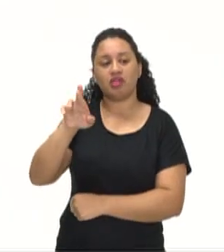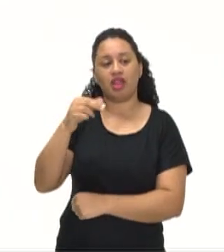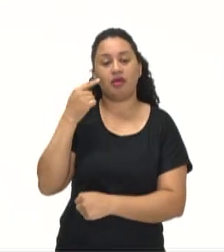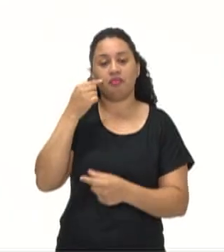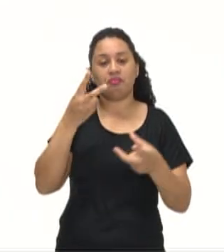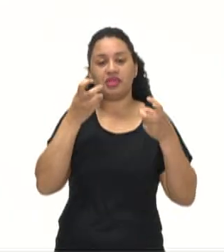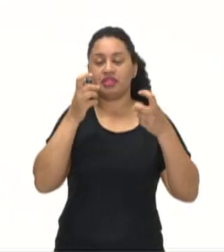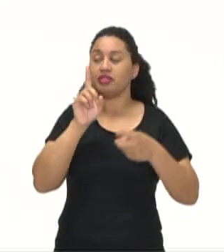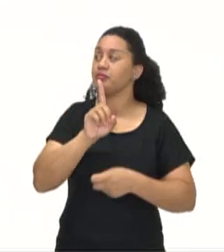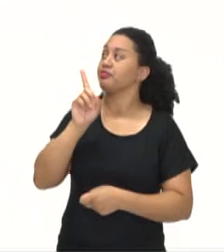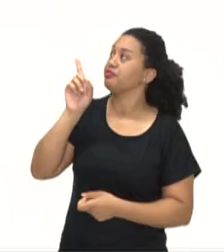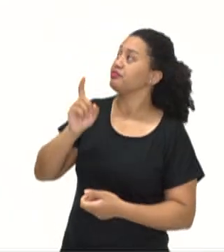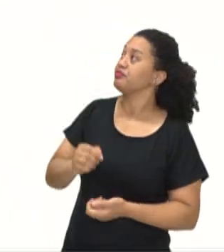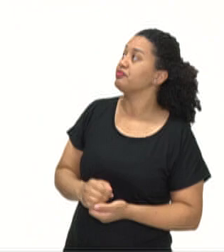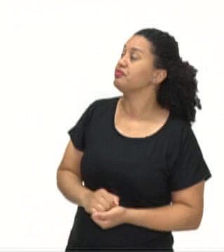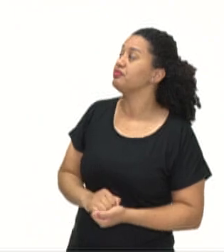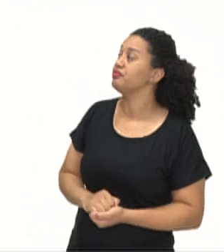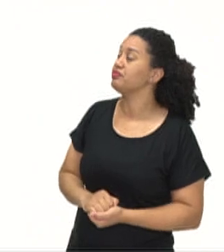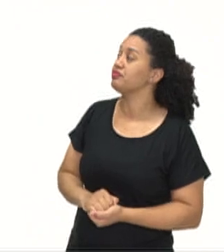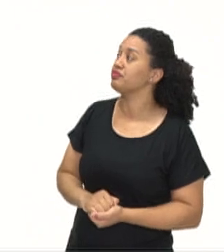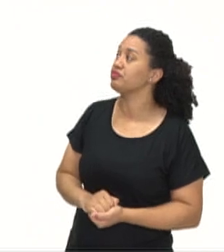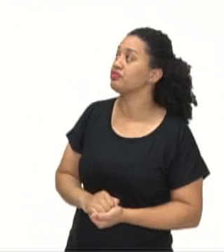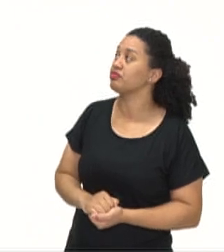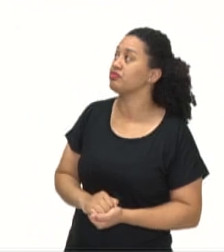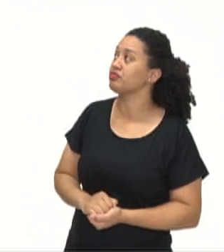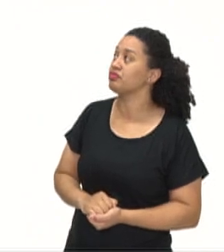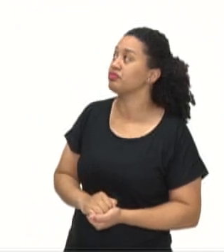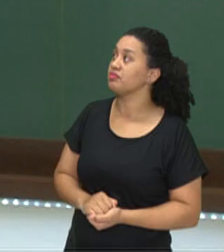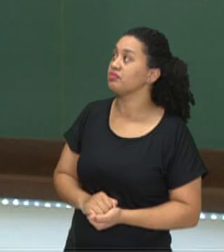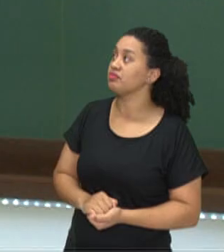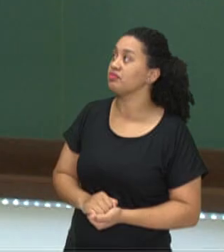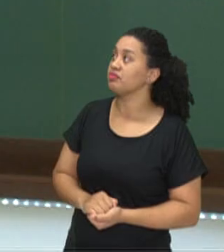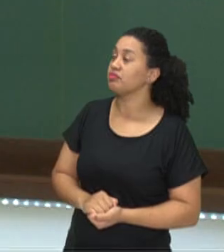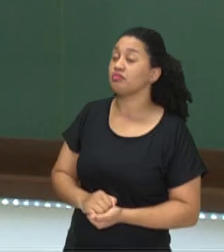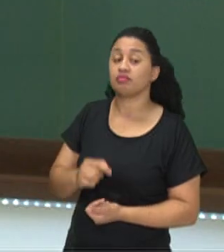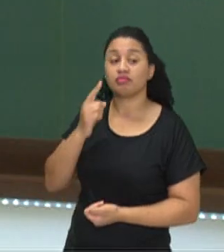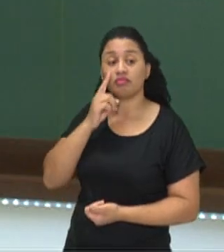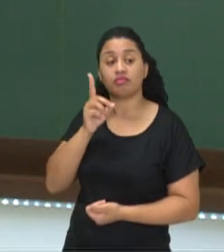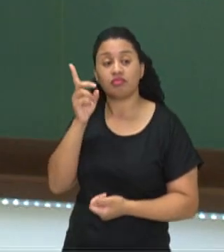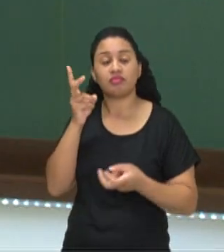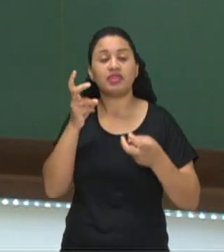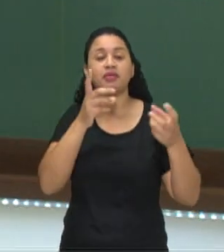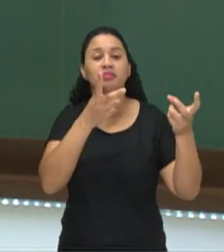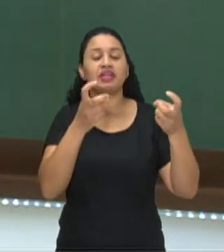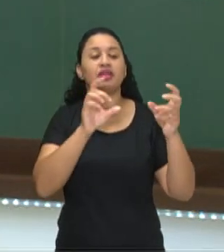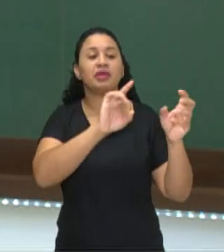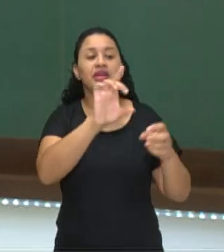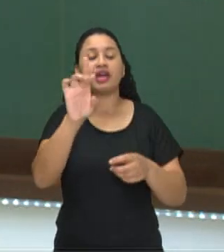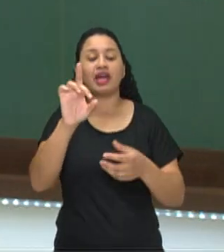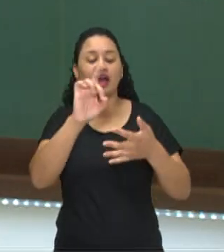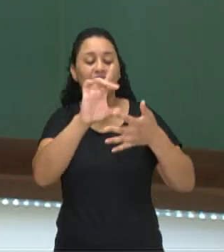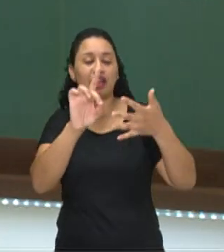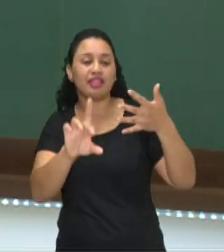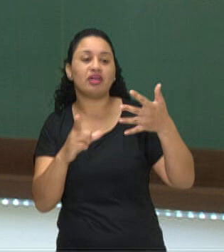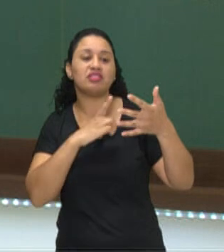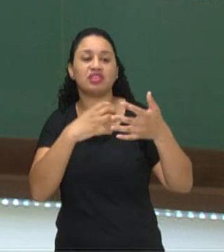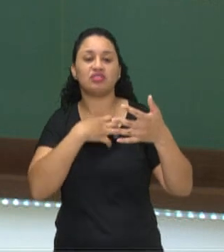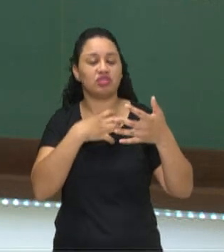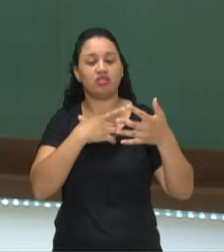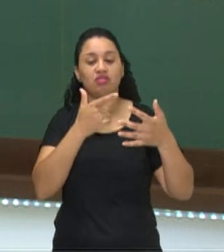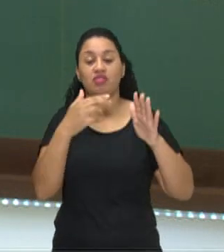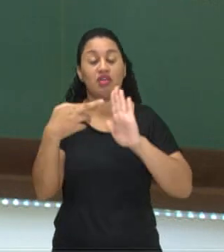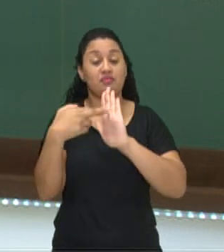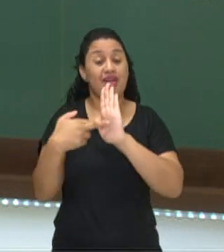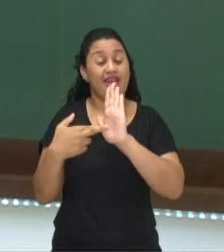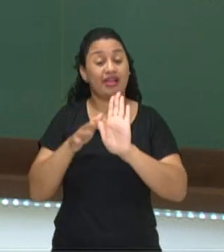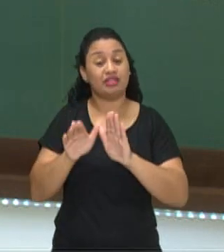buy, bought, take, took, see, saw. Reparem que cada um tem o seu jeito. Não há uma regra específica